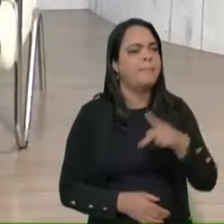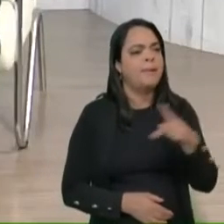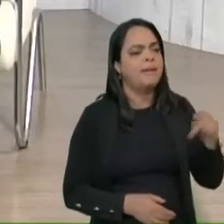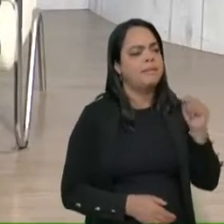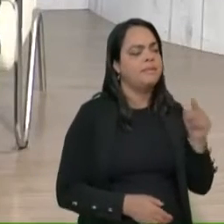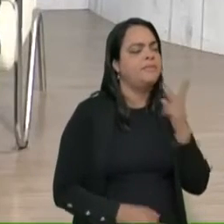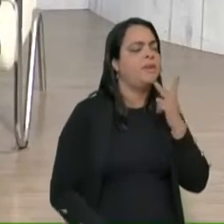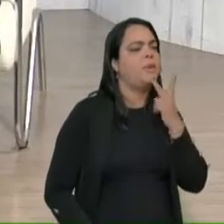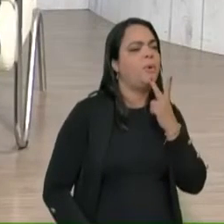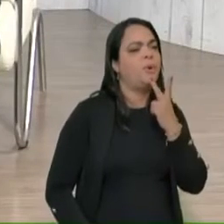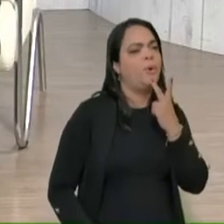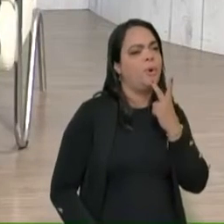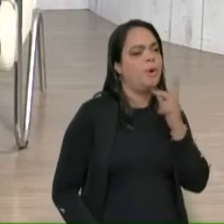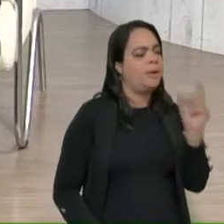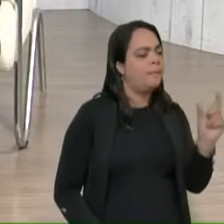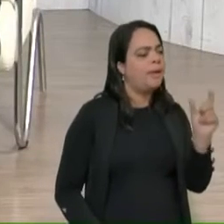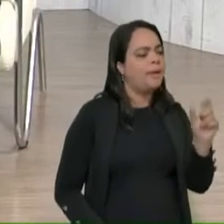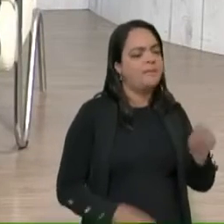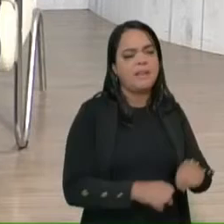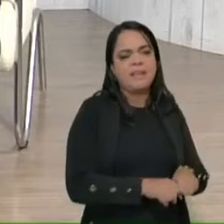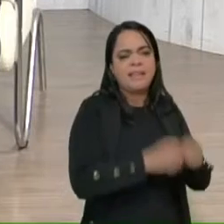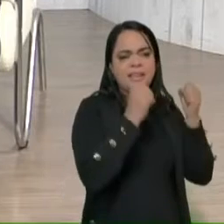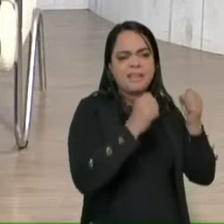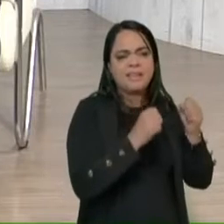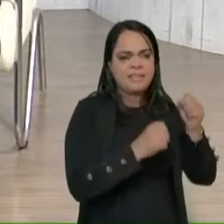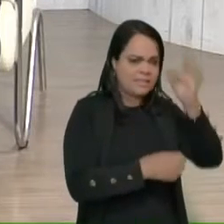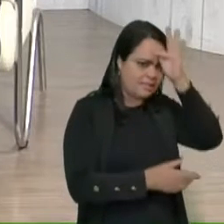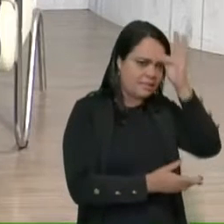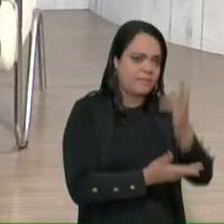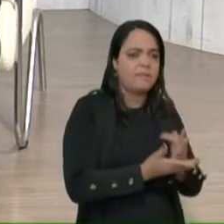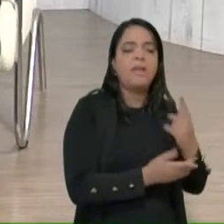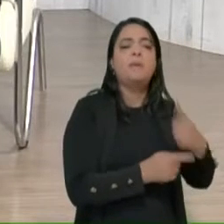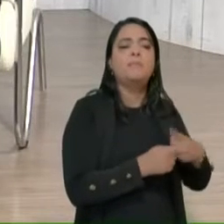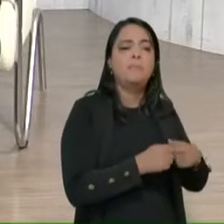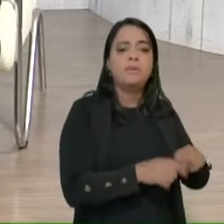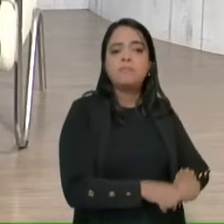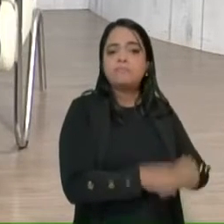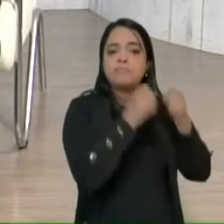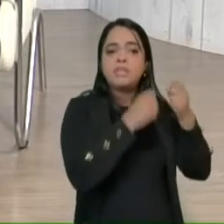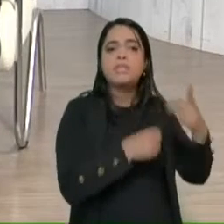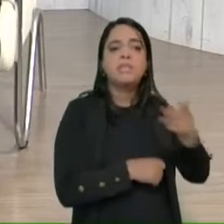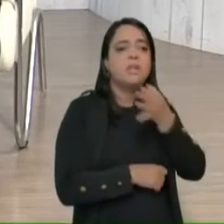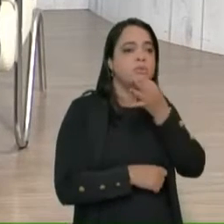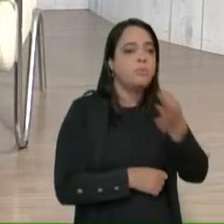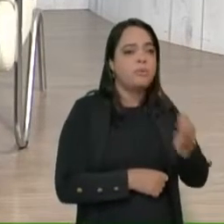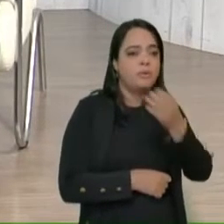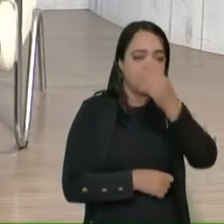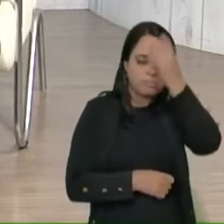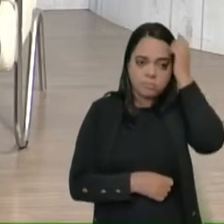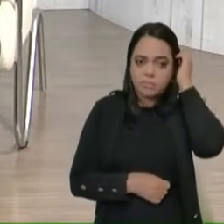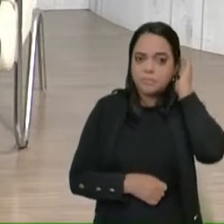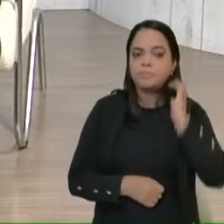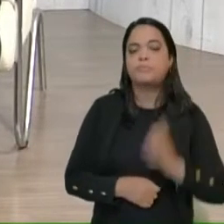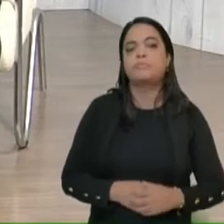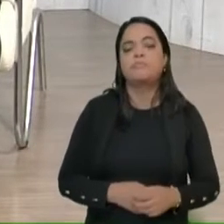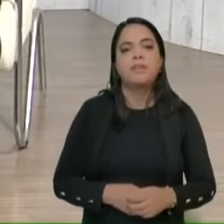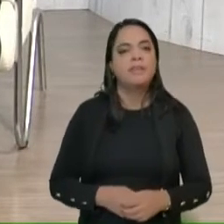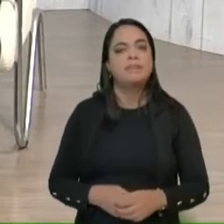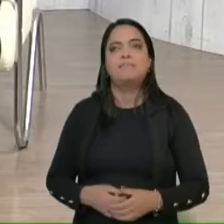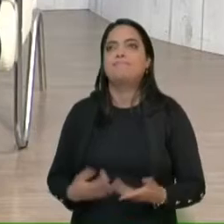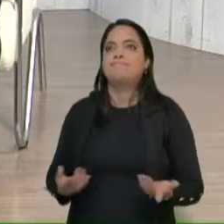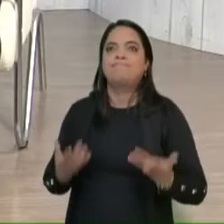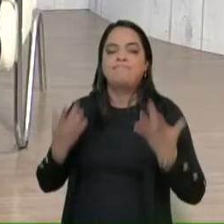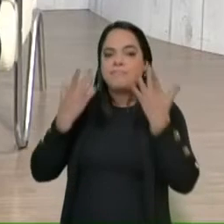a a palavra crise né Na Fé Por que que tá acontecendo isso na sua visão eh eu não sei